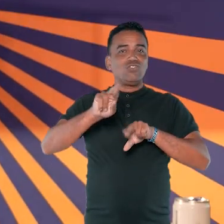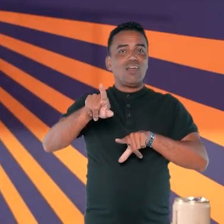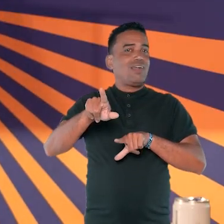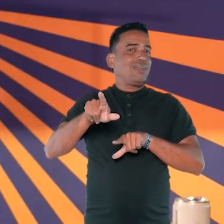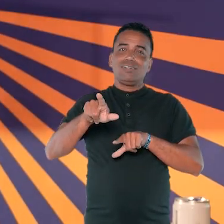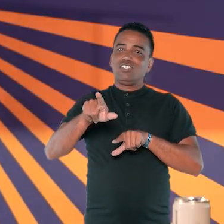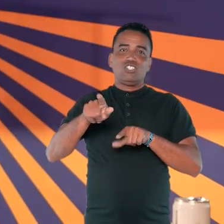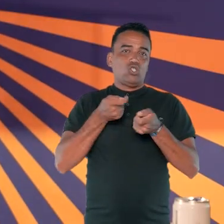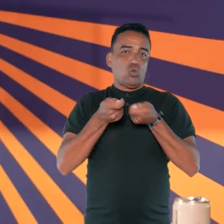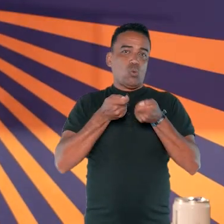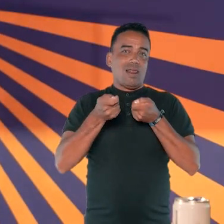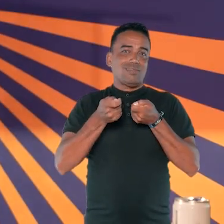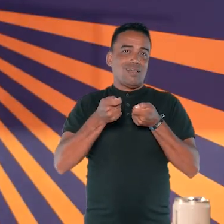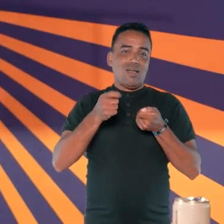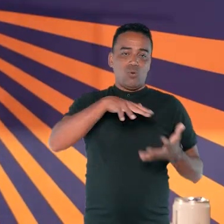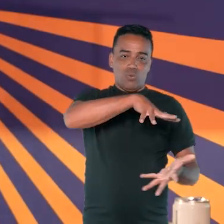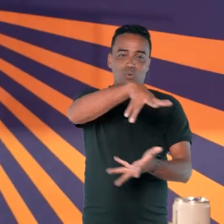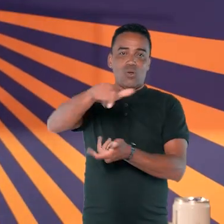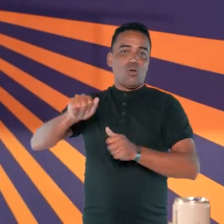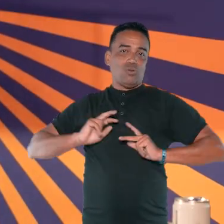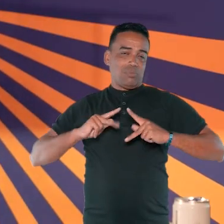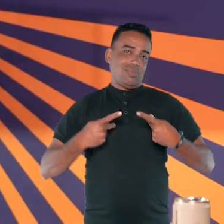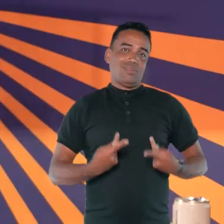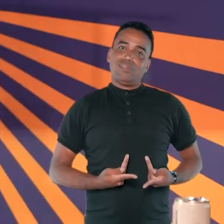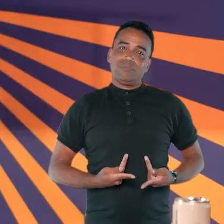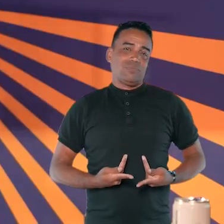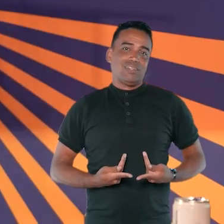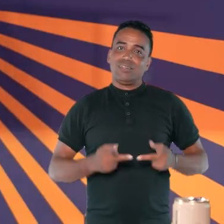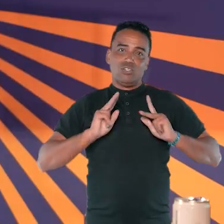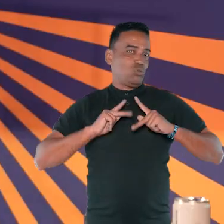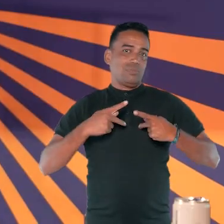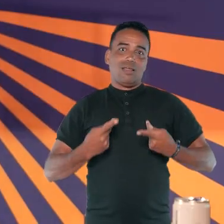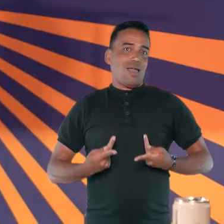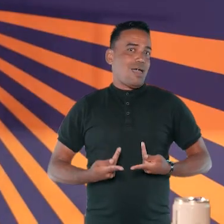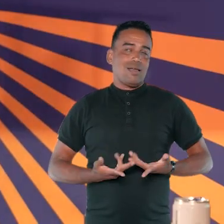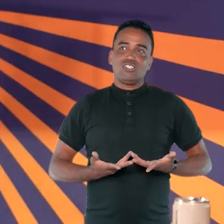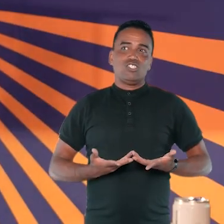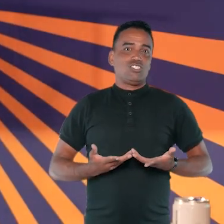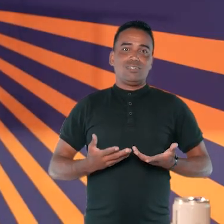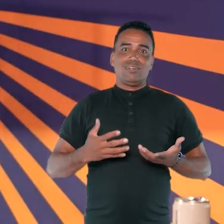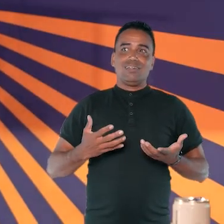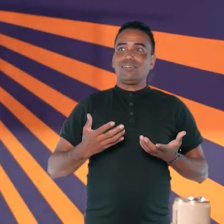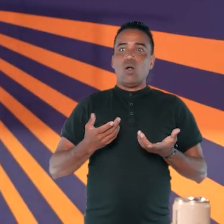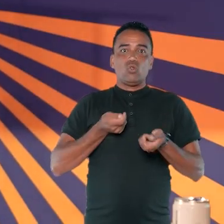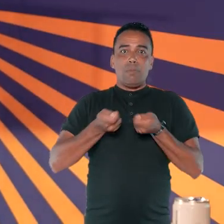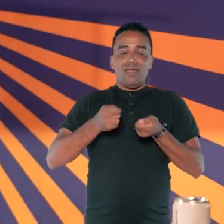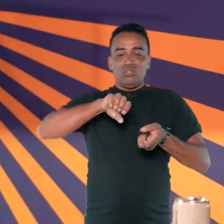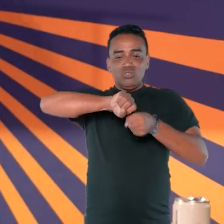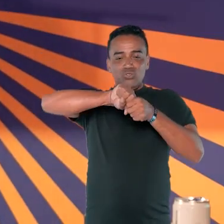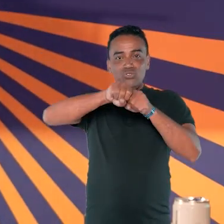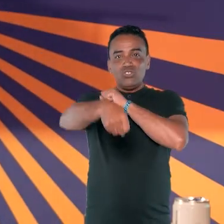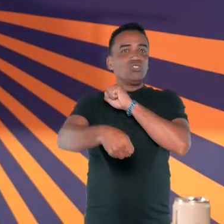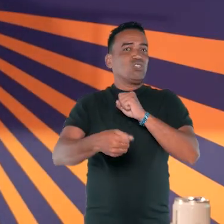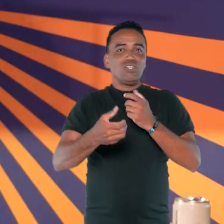viveu e de tudo que as desumanidades foram capazes de destruir. E